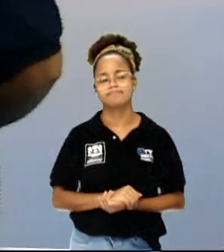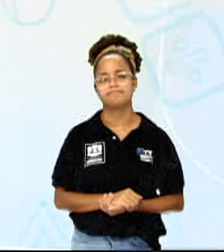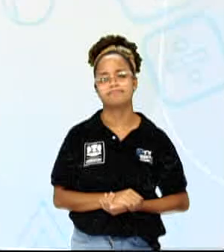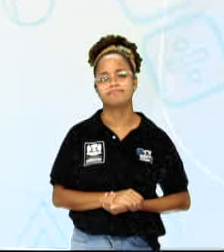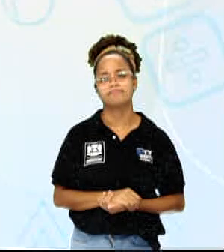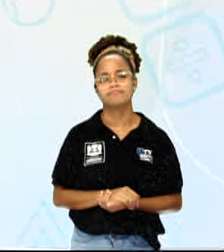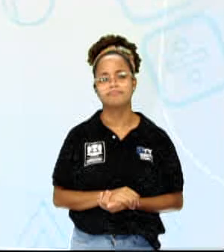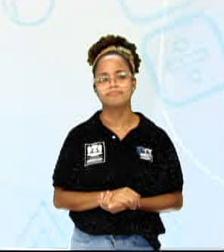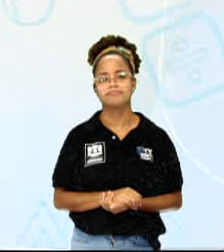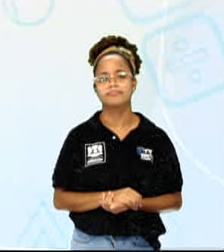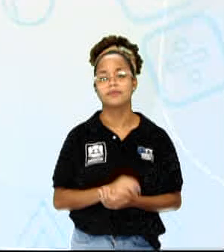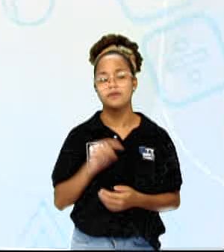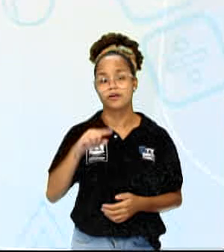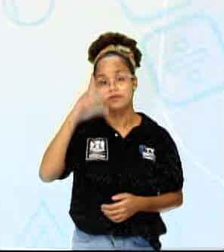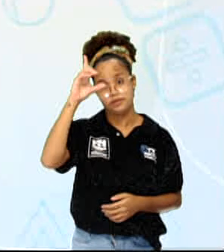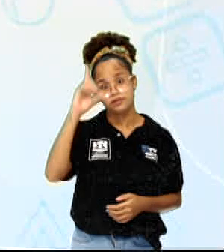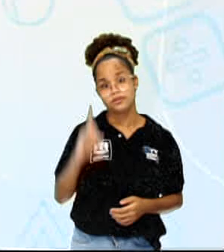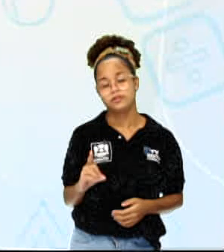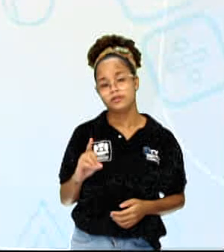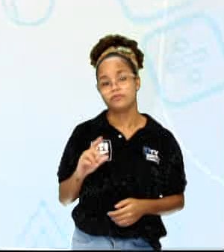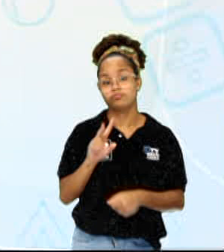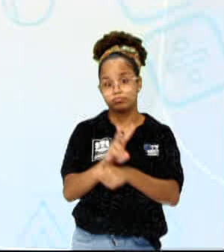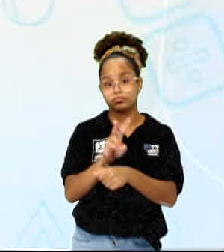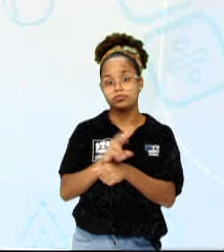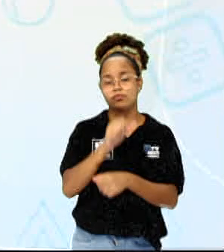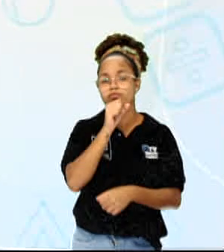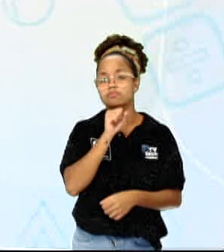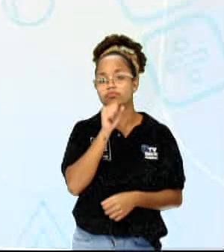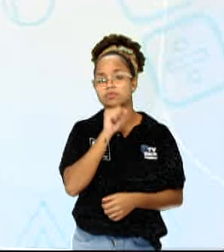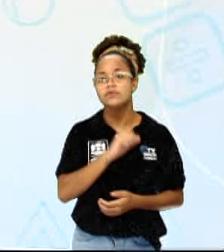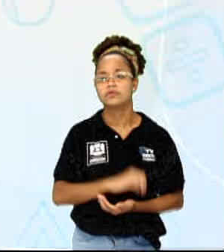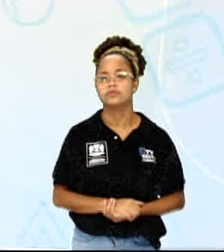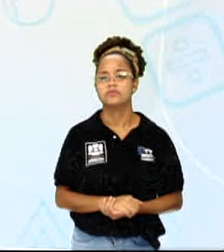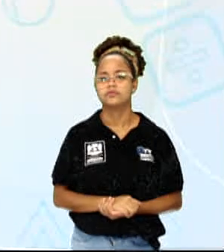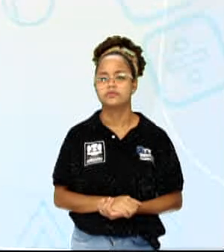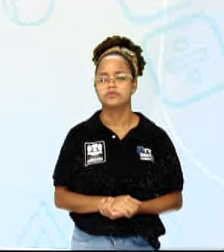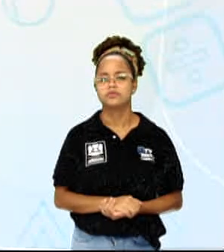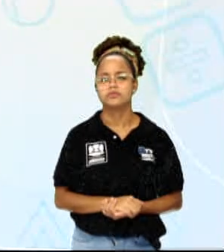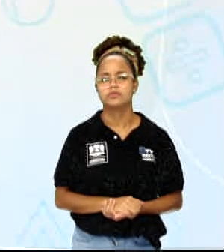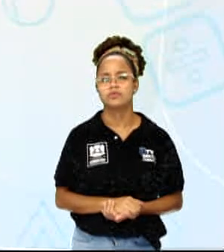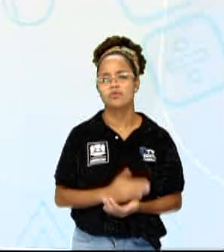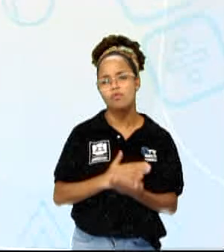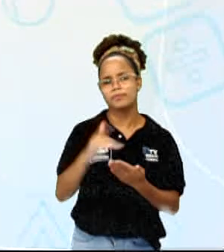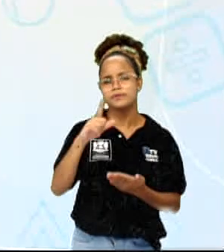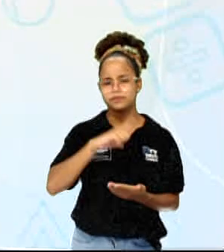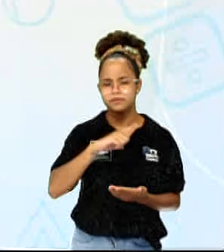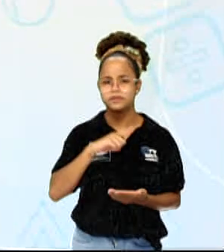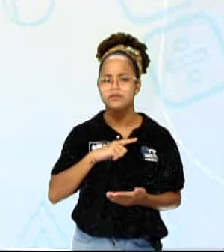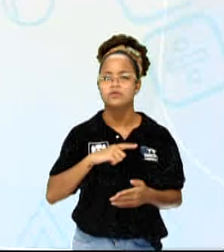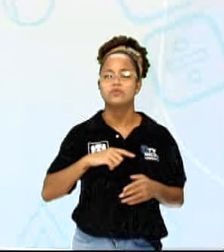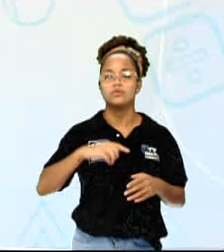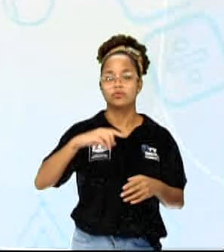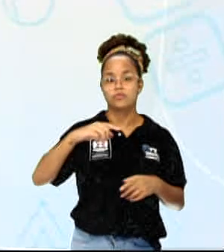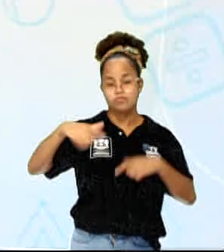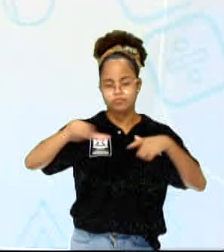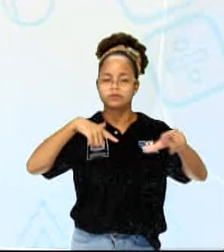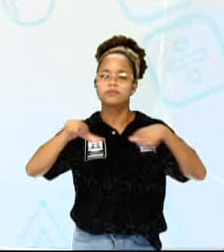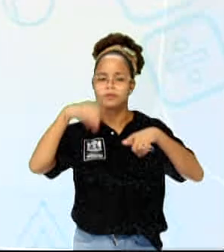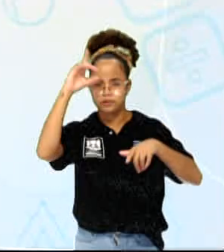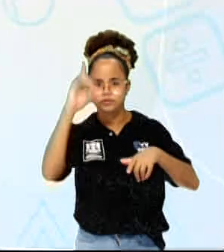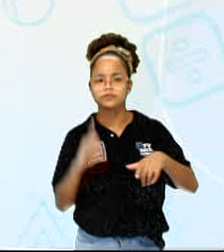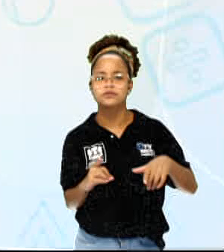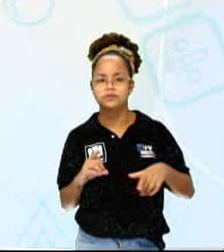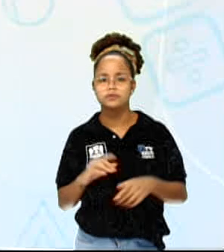Aqui, direitos e garantias dos idosos. Nós, inicialmente, falamos do direito ao trabalho, é